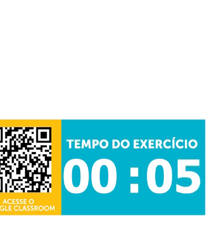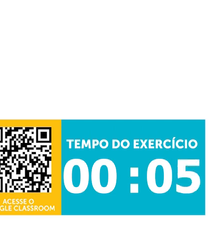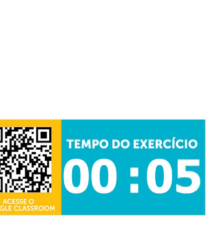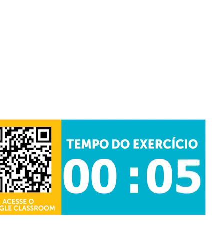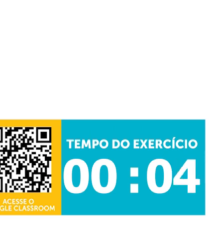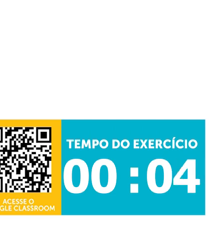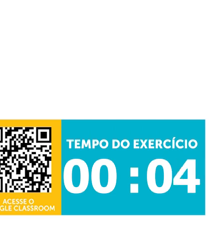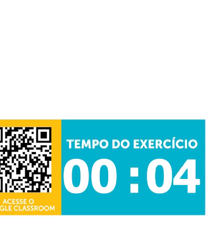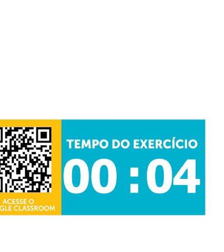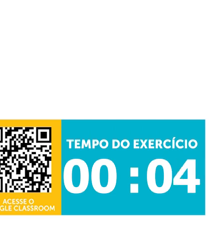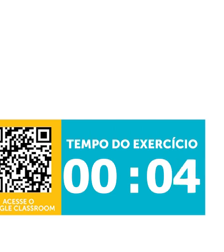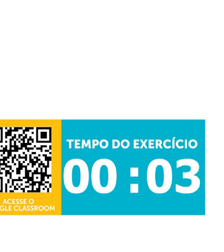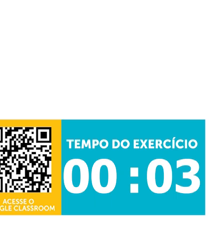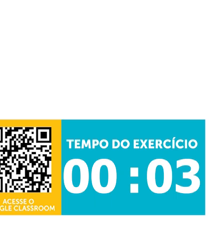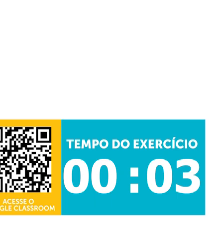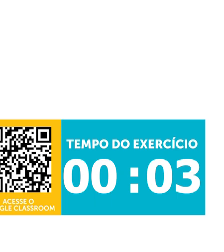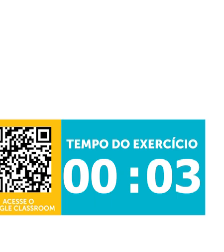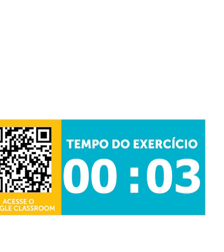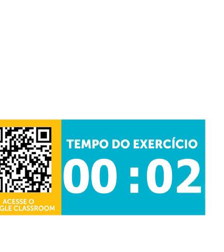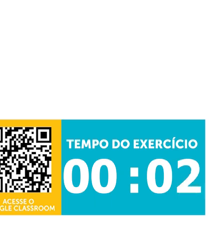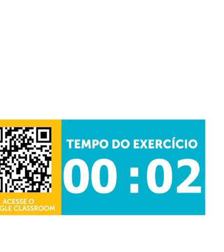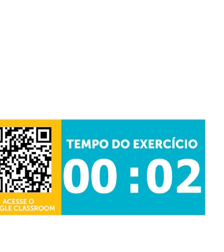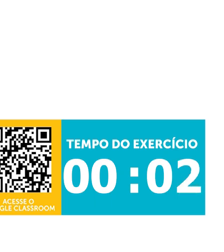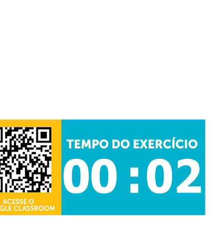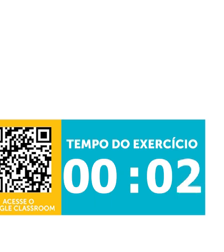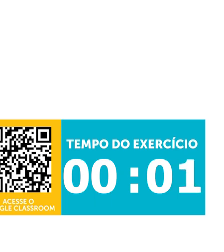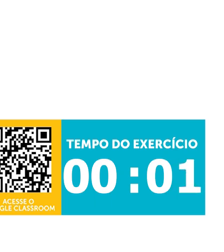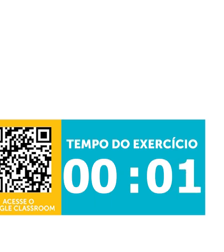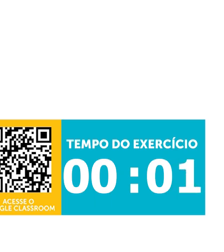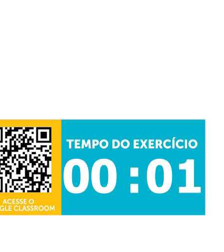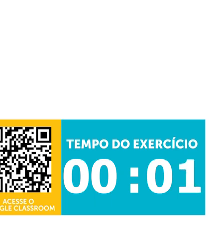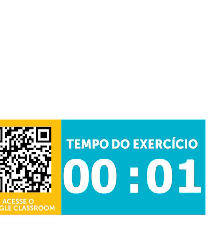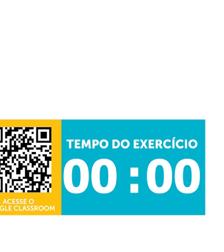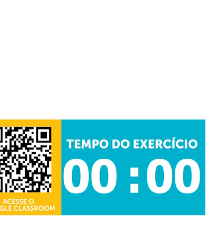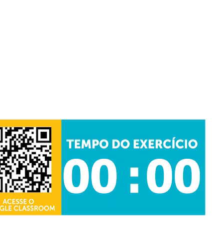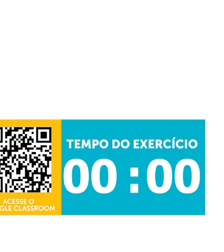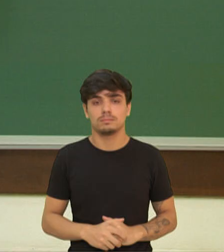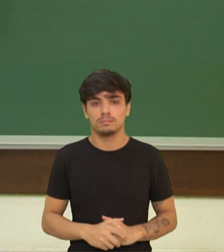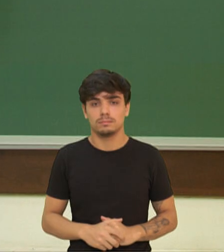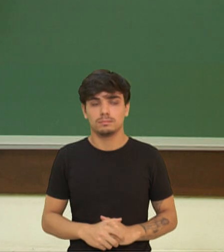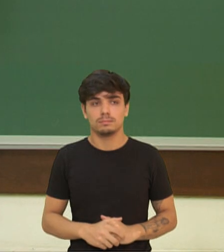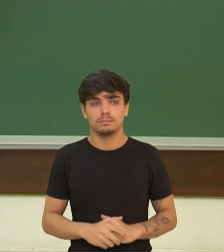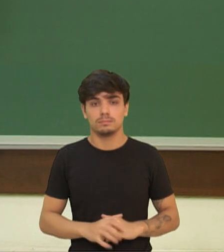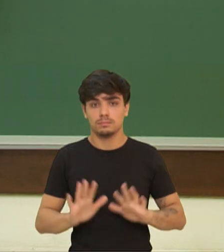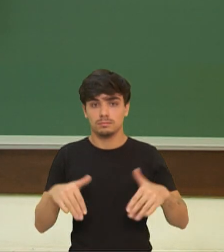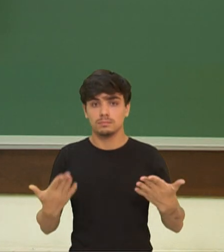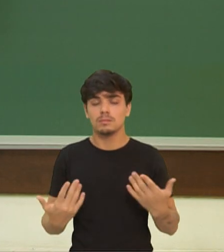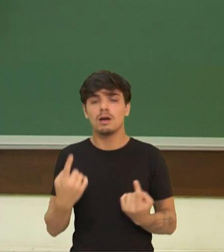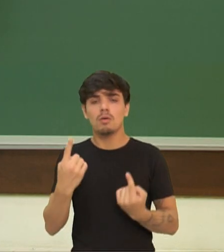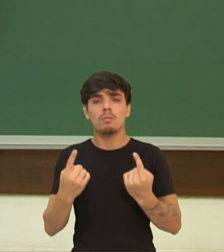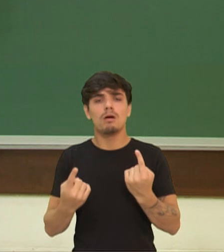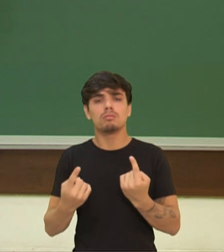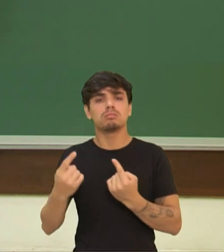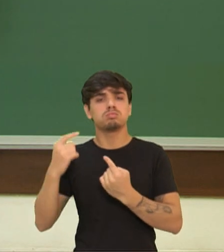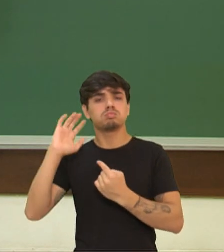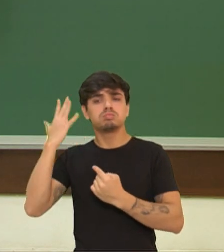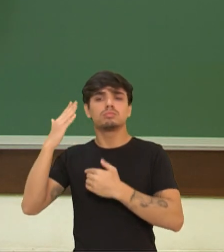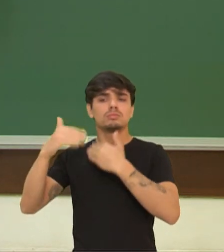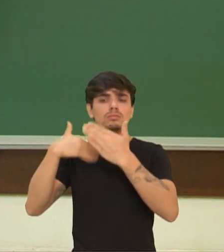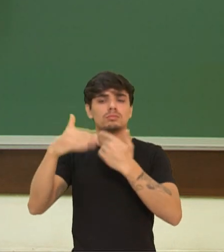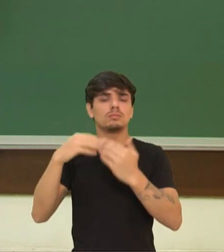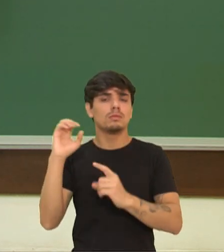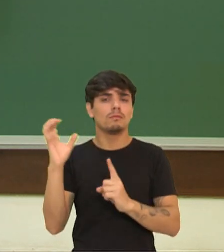você observar bem, parece uma figura feminina, uma cabeça, o ombro, o corpo, como aquela obra que a gente viu lá na frente da